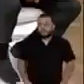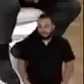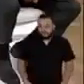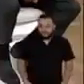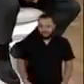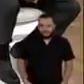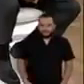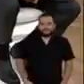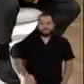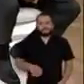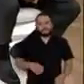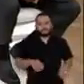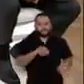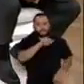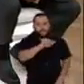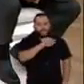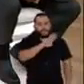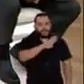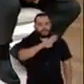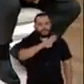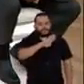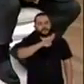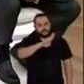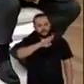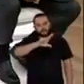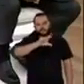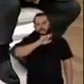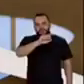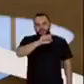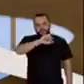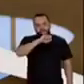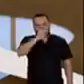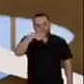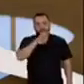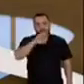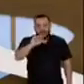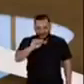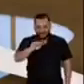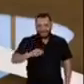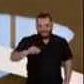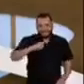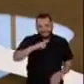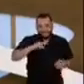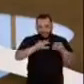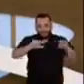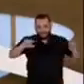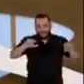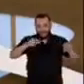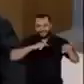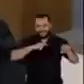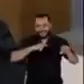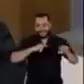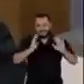o objeto tem uma frase clássica com a qual marcelo tas como eu sou provocações dele o primeiro programa que